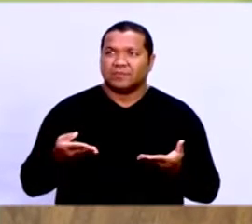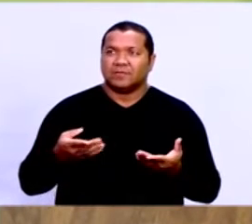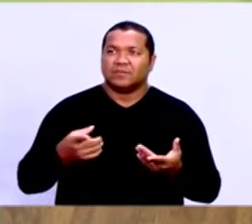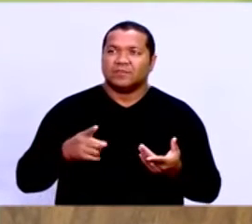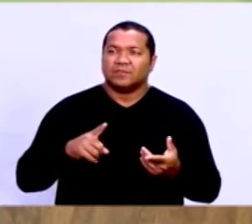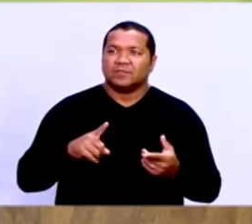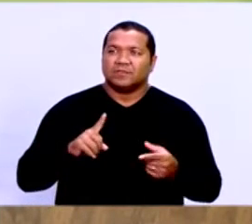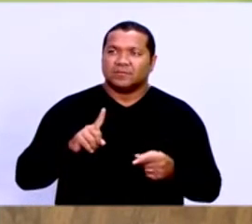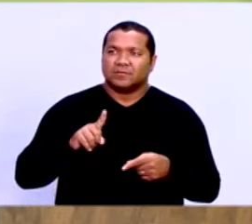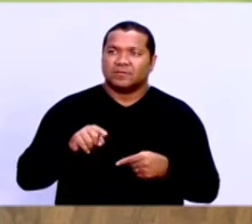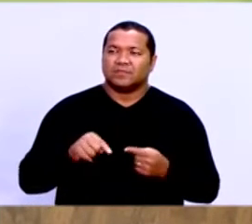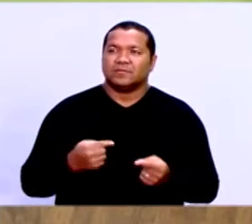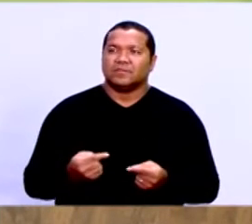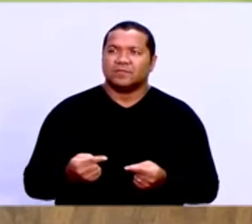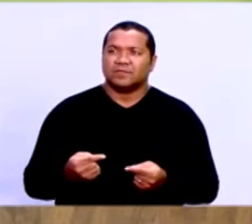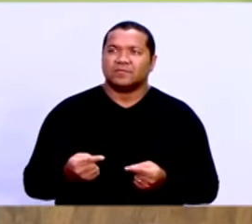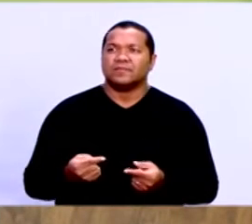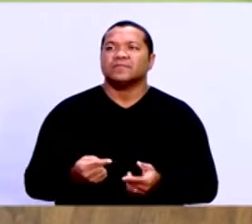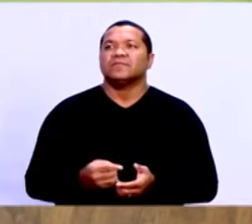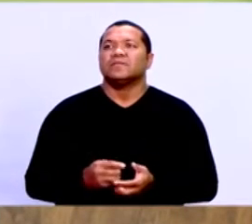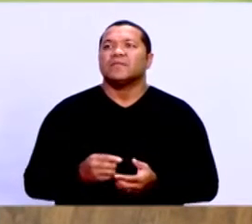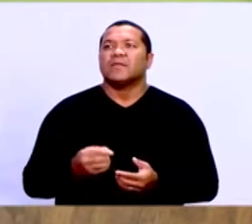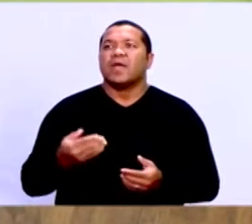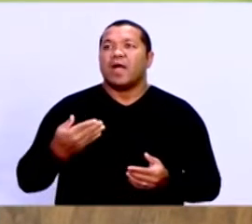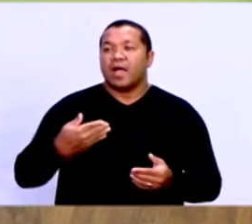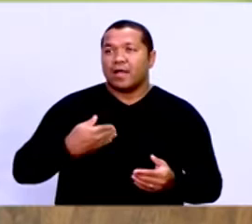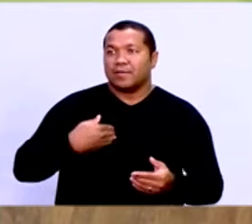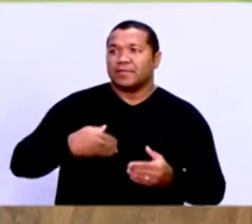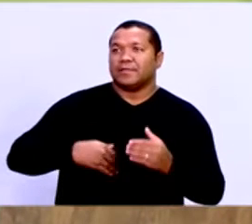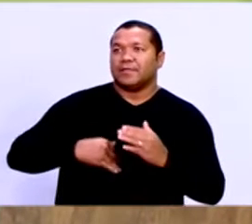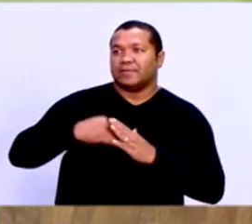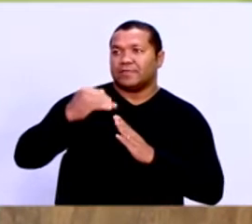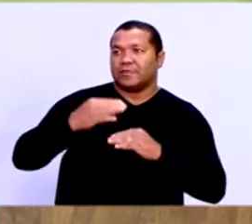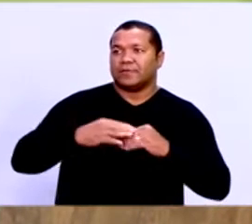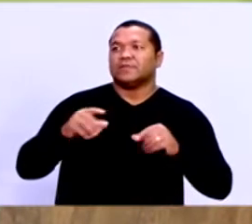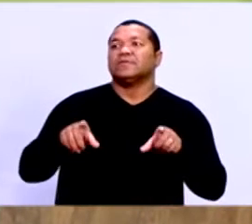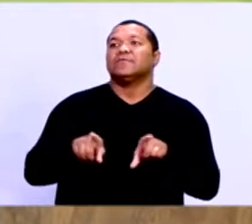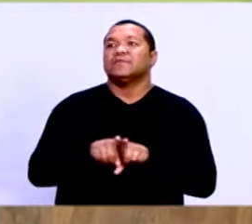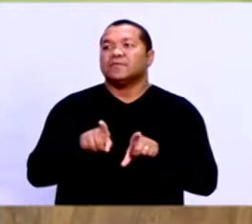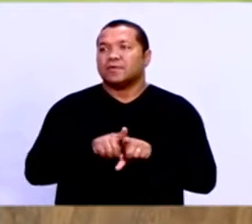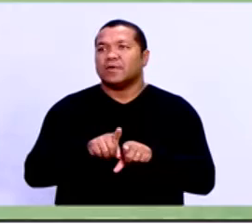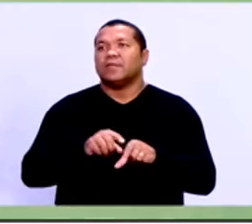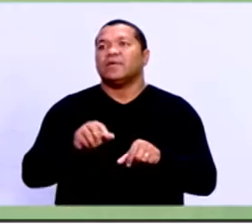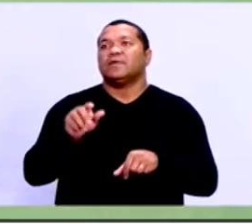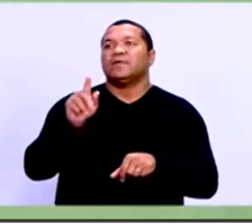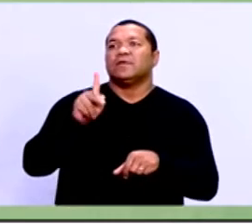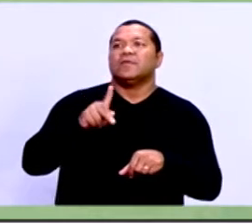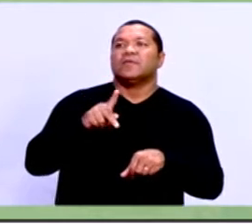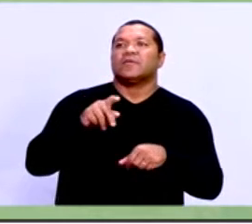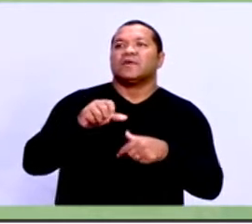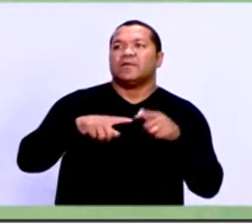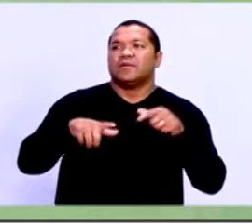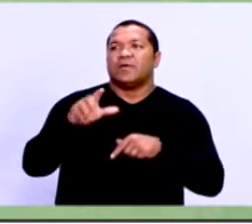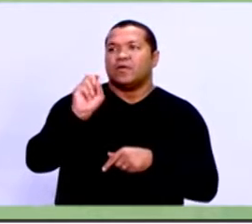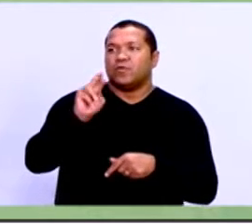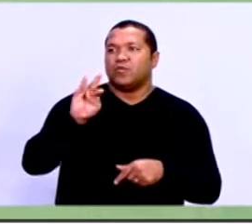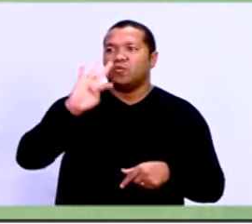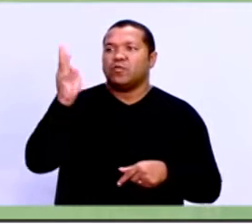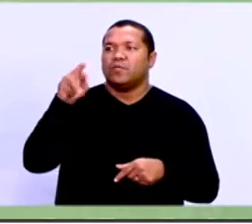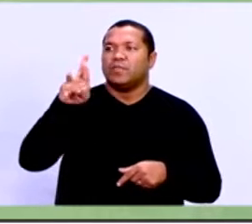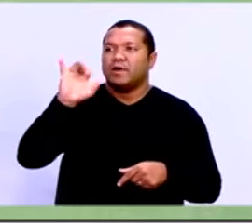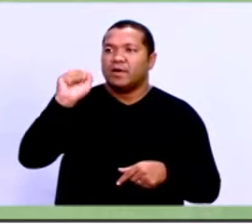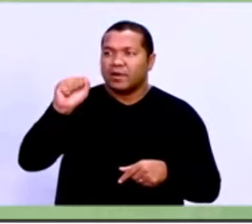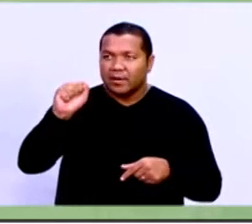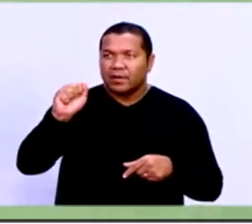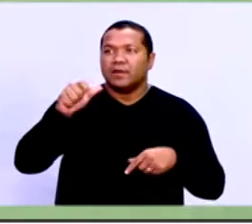conhecem é a minha formação sou graduado em sistemas de informação pela obra é possui